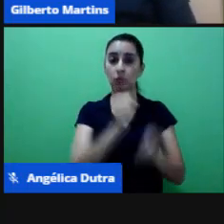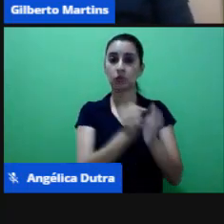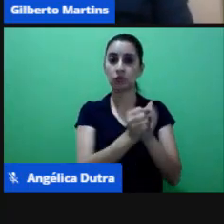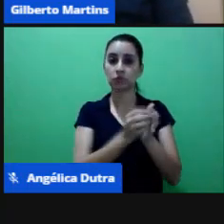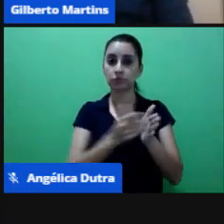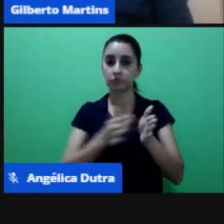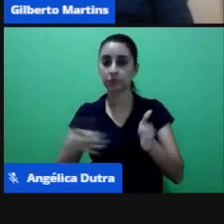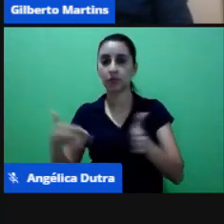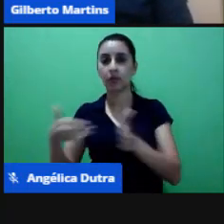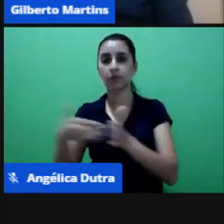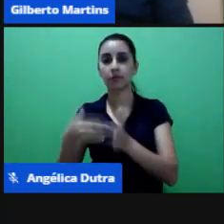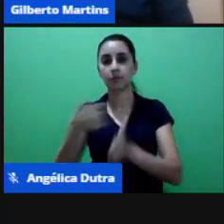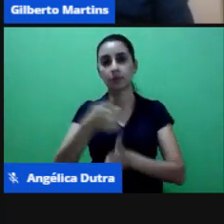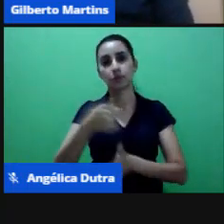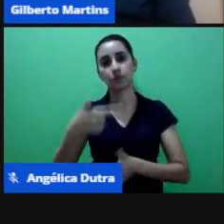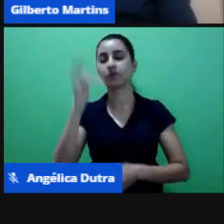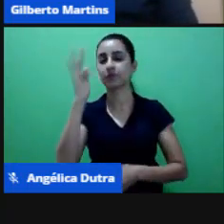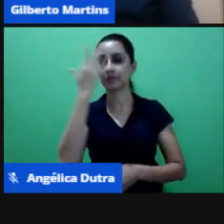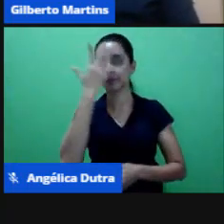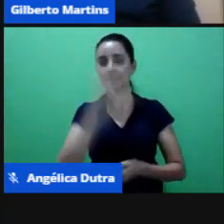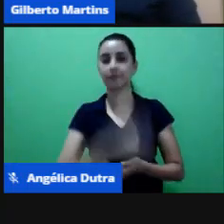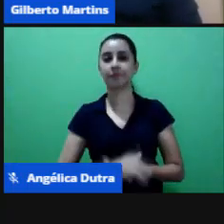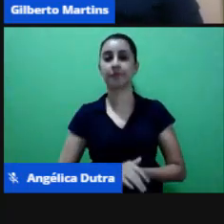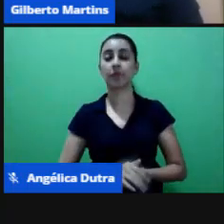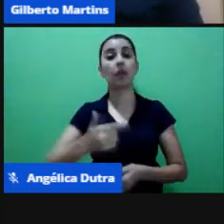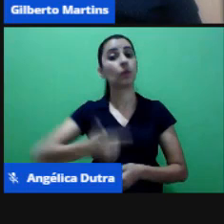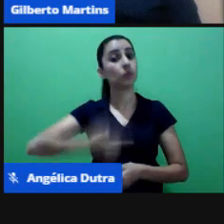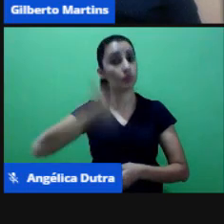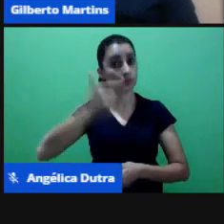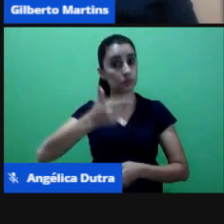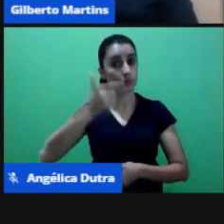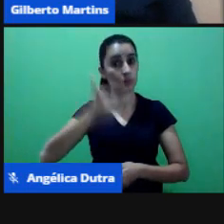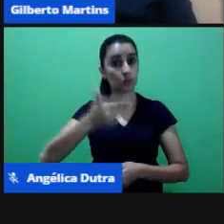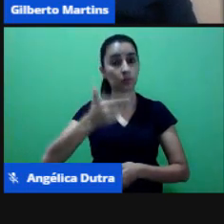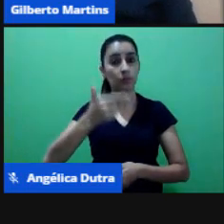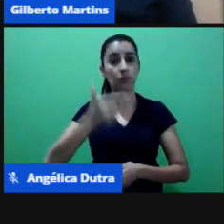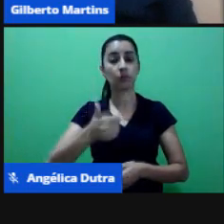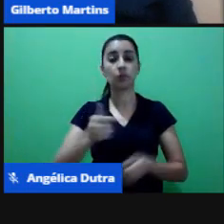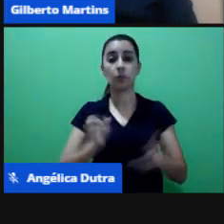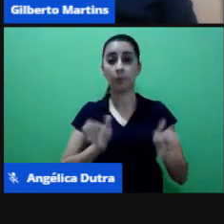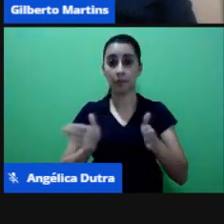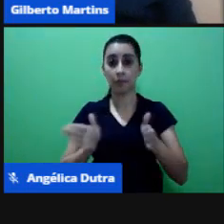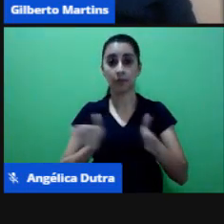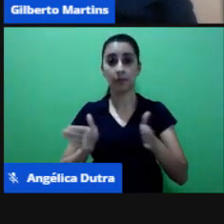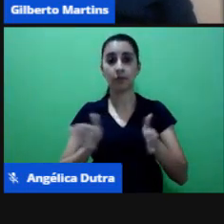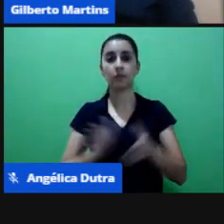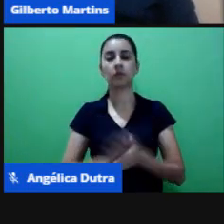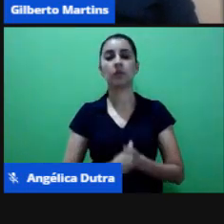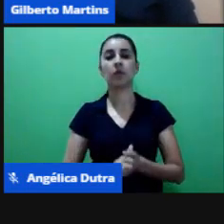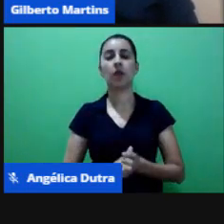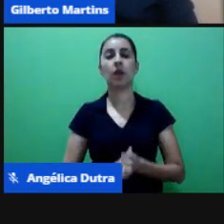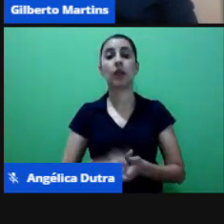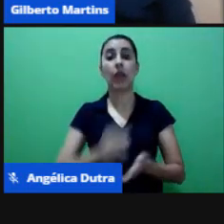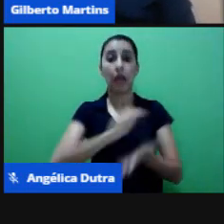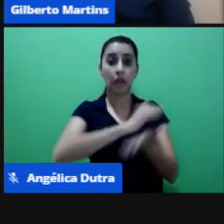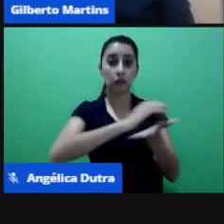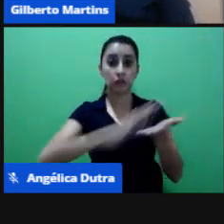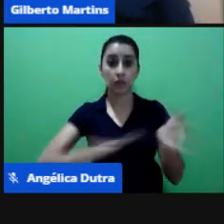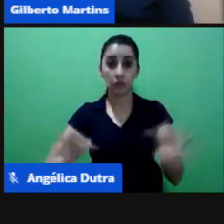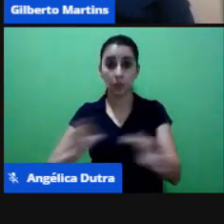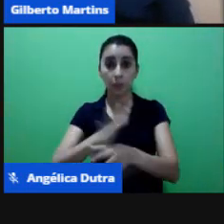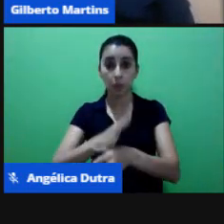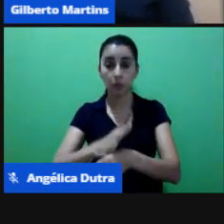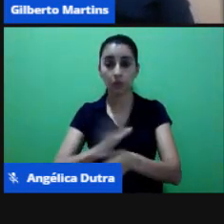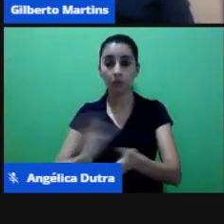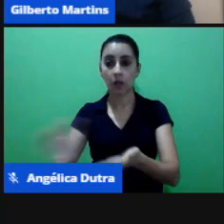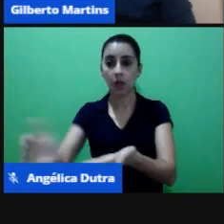fevereiro. O segundo momento desse cronograma segue com o período de recolhimento dessas atividades, que estão